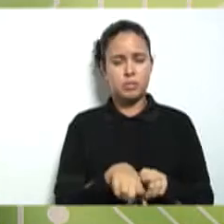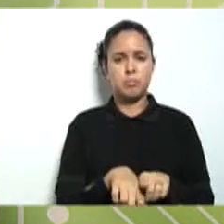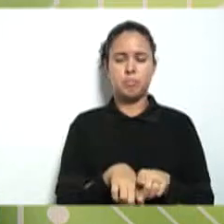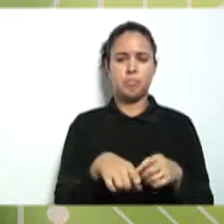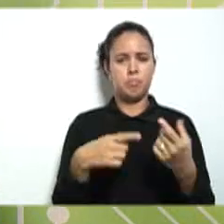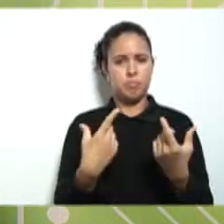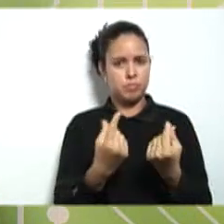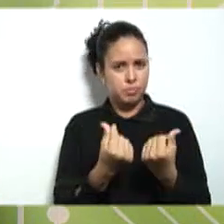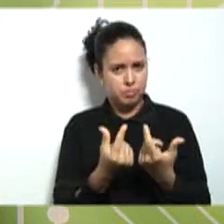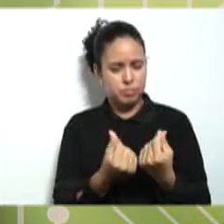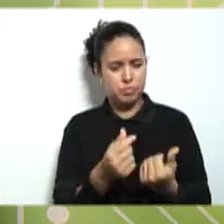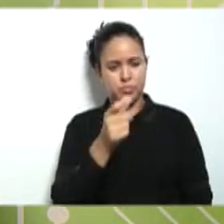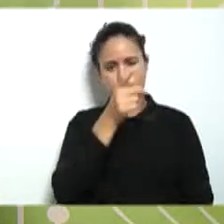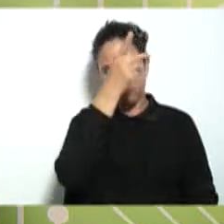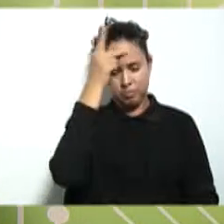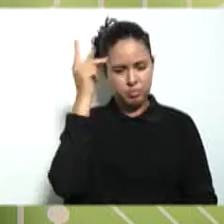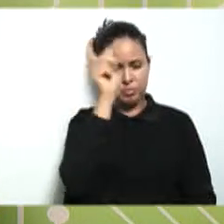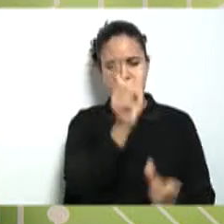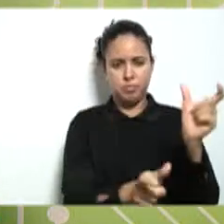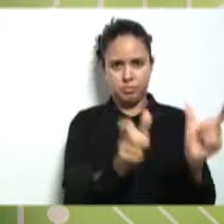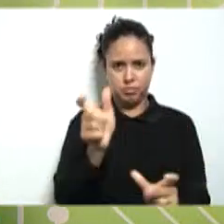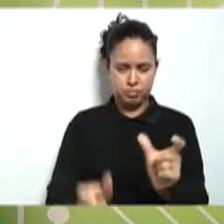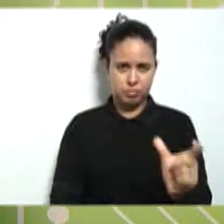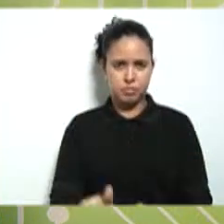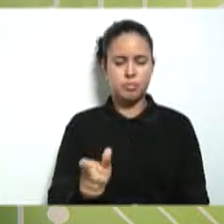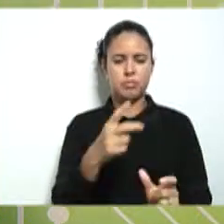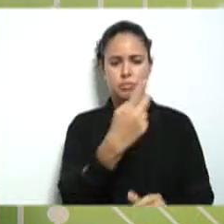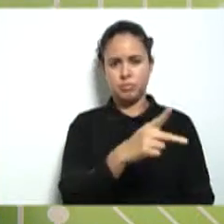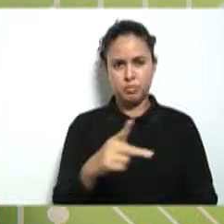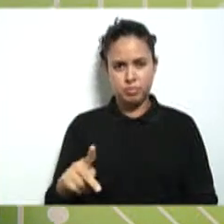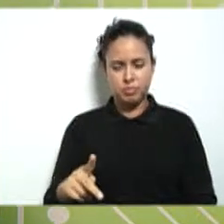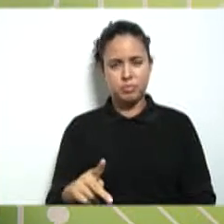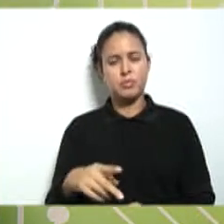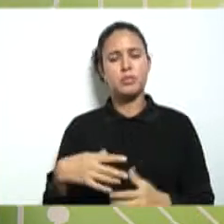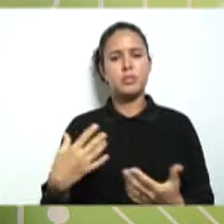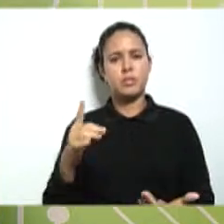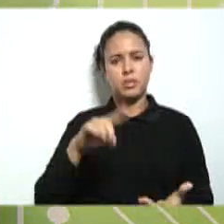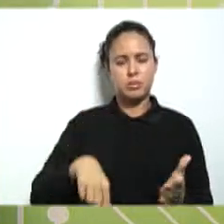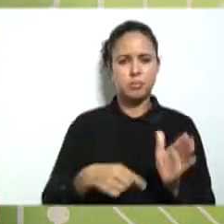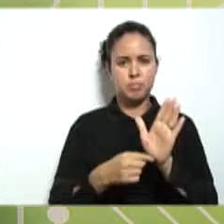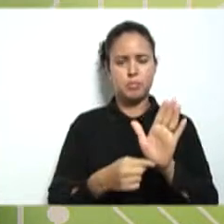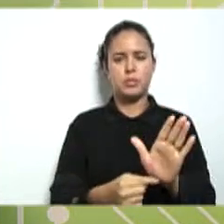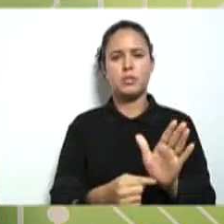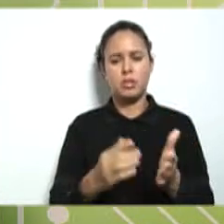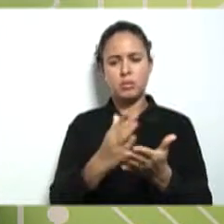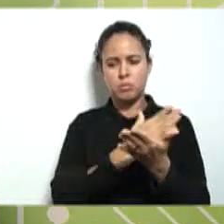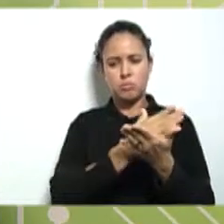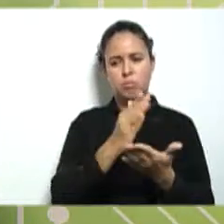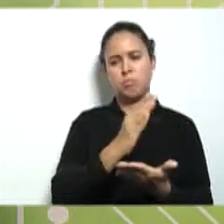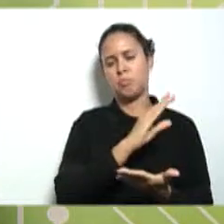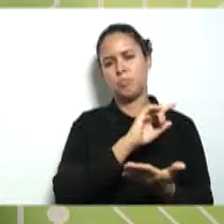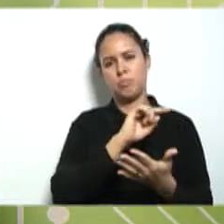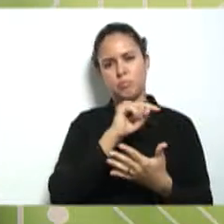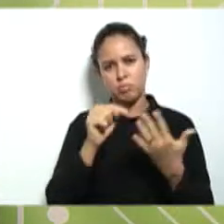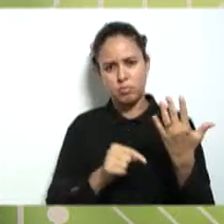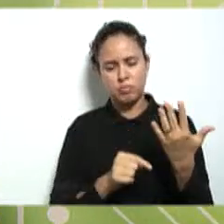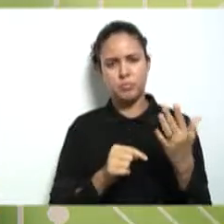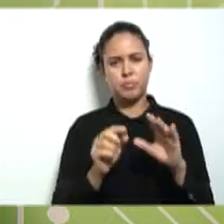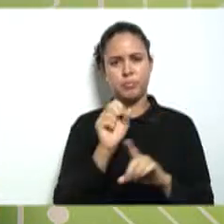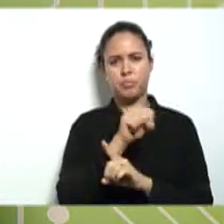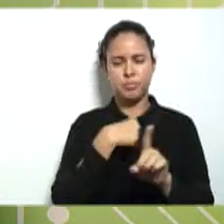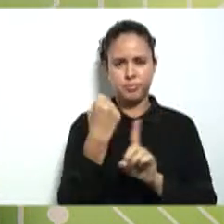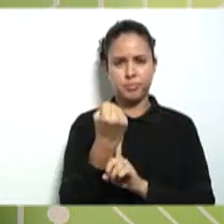capita, renda por pessoa. Esse índice, então, vai tentar fazer um retrato de alguns fatores sociais que vão evidenciar a qualidade de